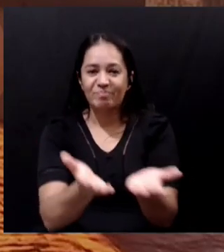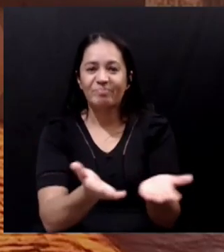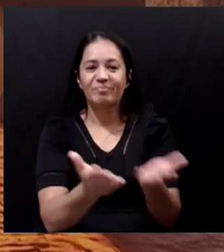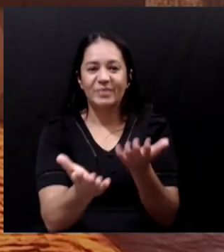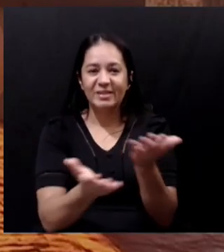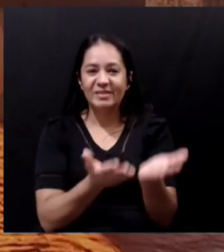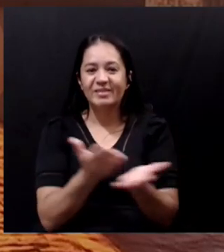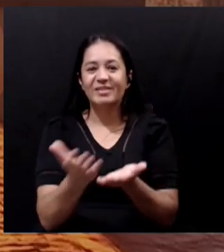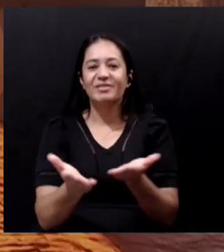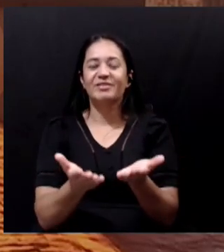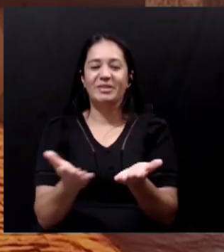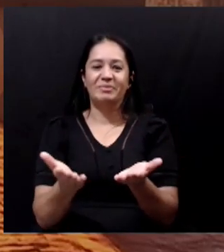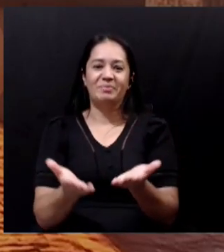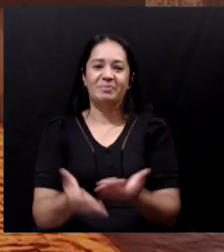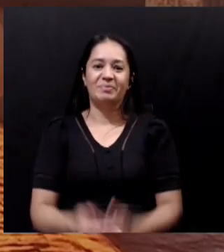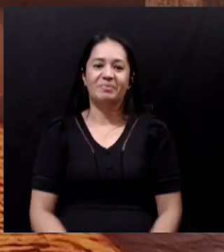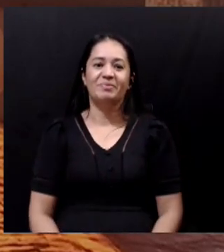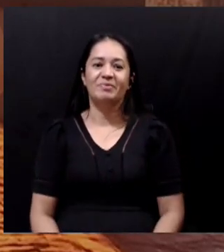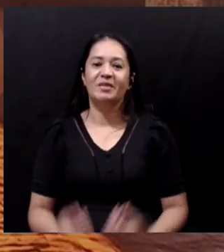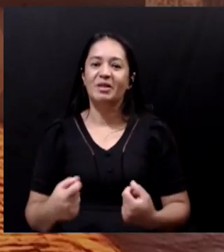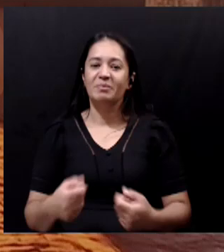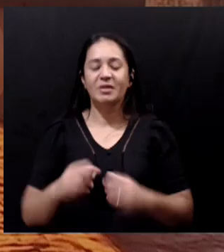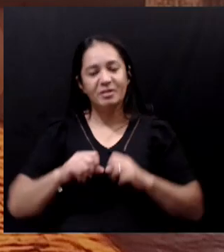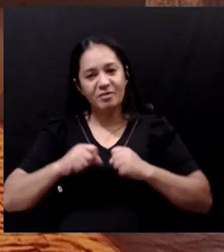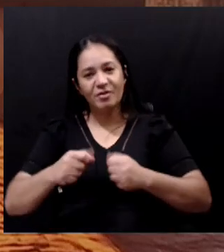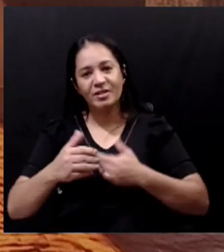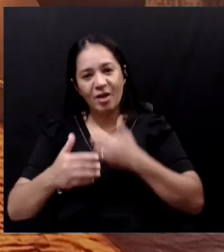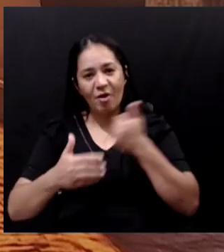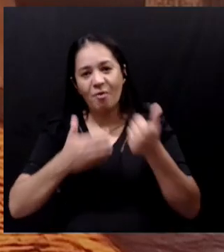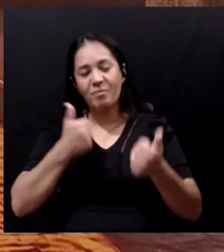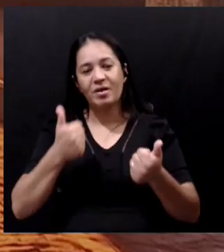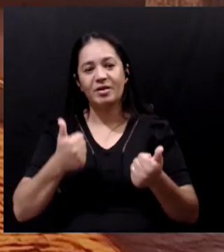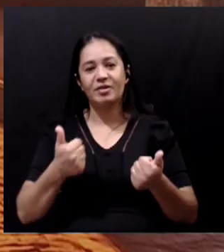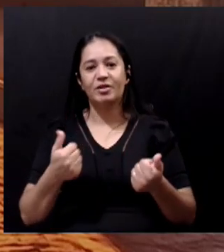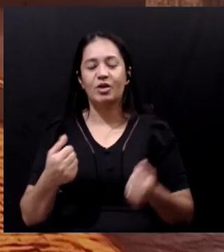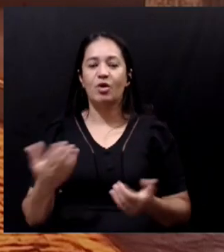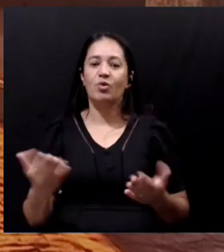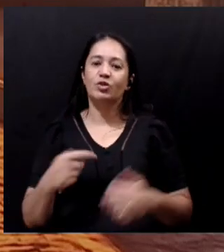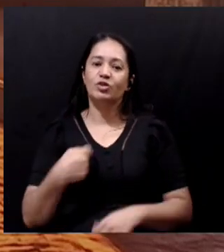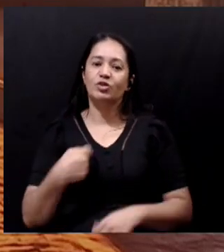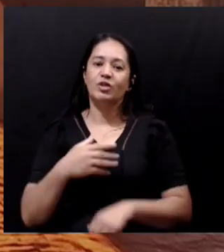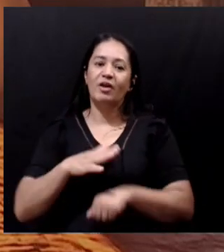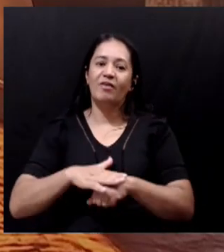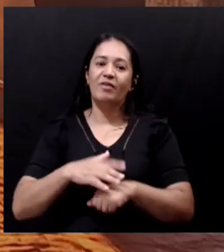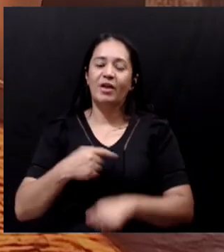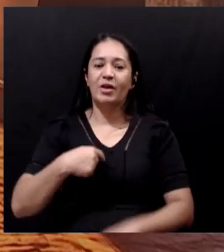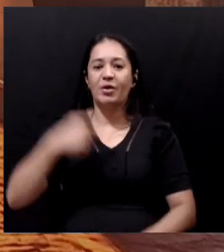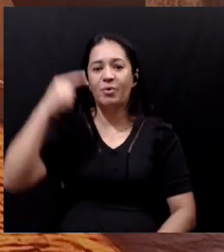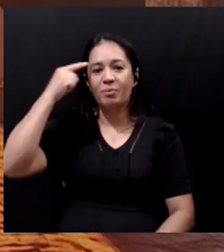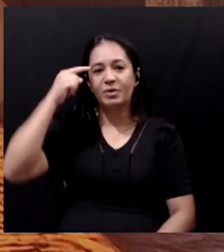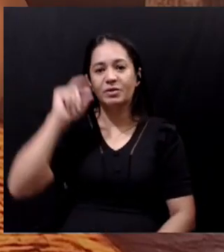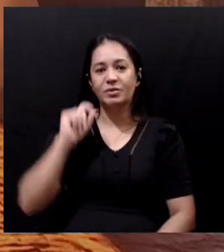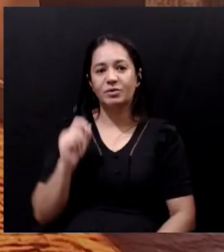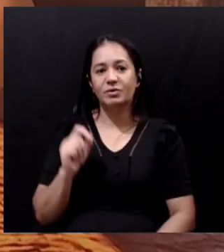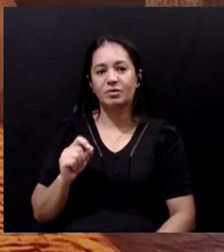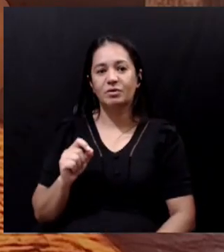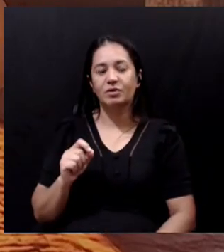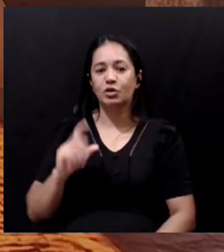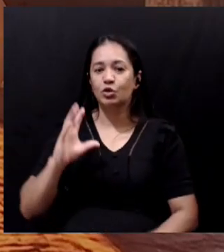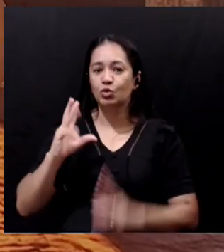o melhor, né? Hoje o que a gente faz eu penso assim, né? Tudo que eu